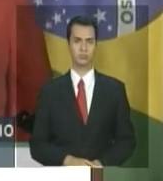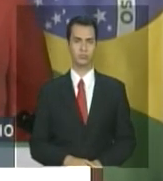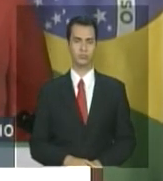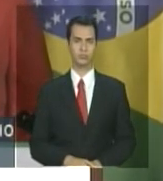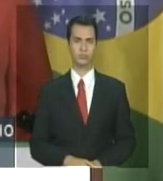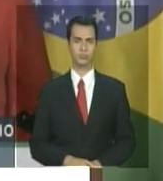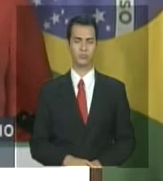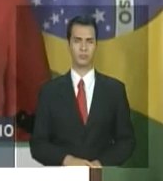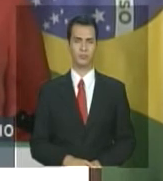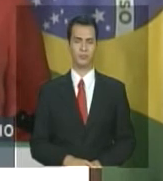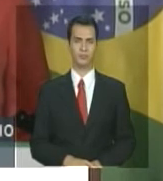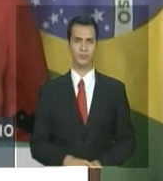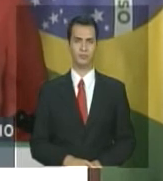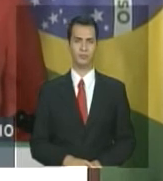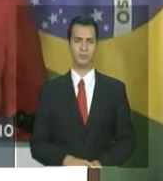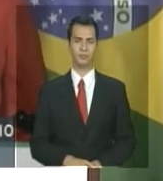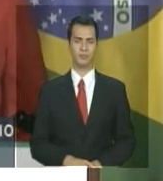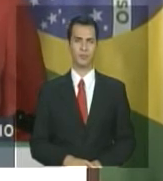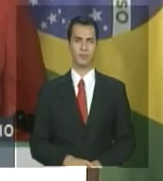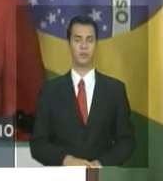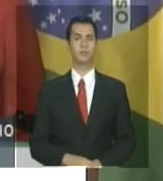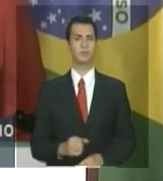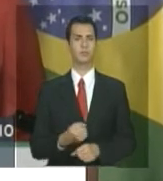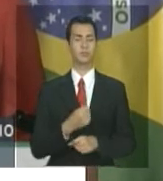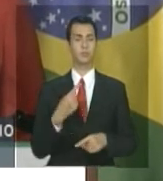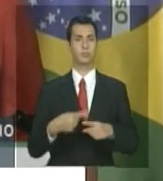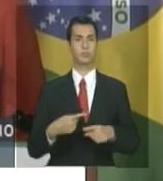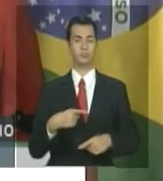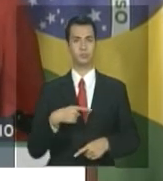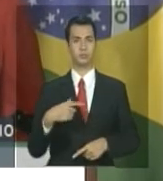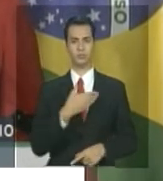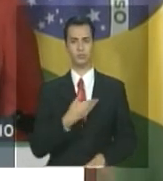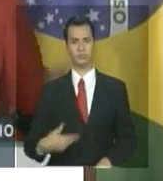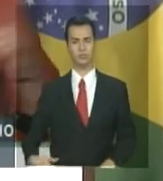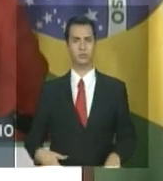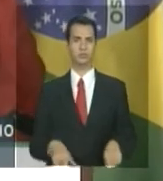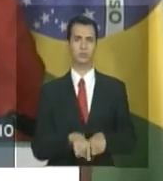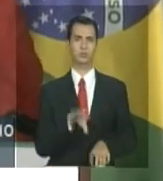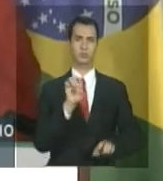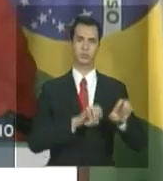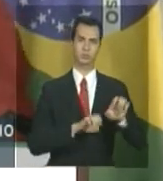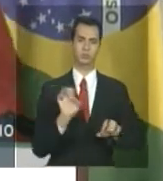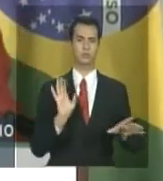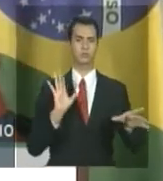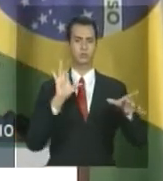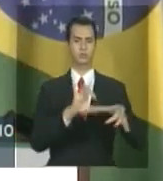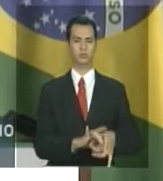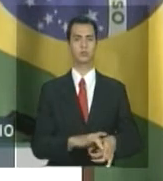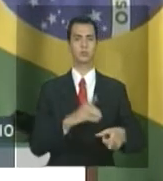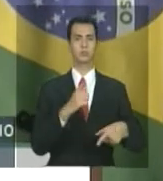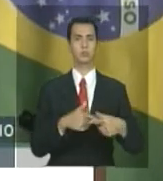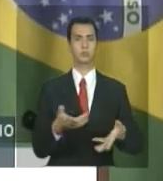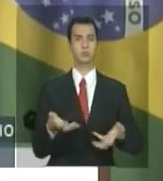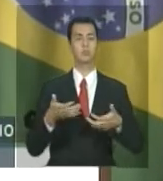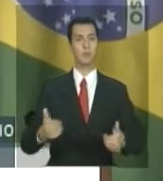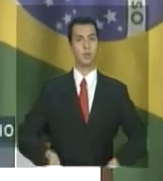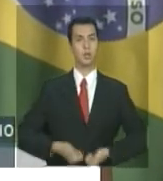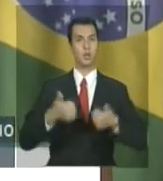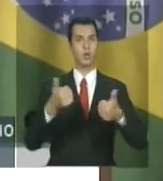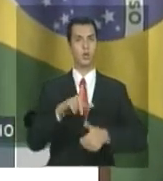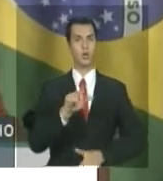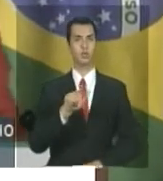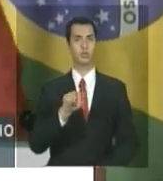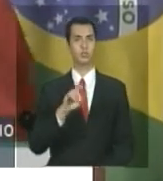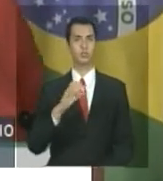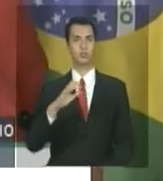de forma muito expressiva, no sentido de modernizar a nossa logística e